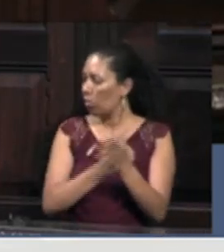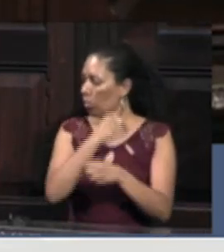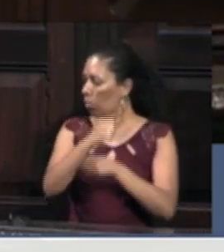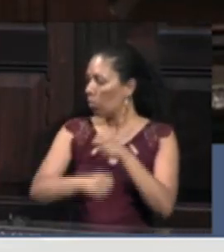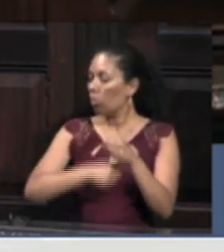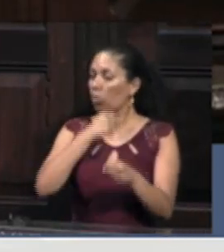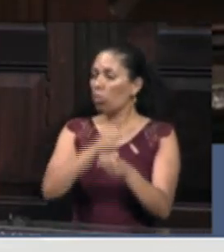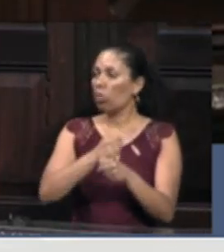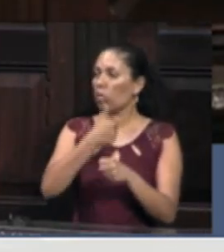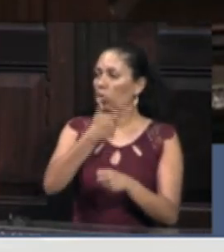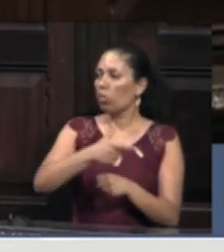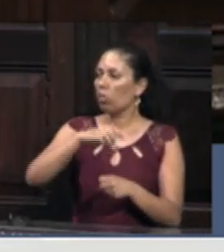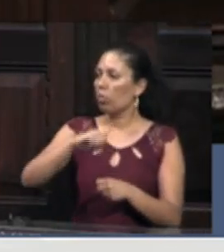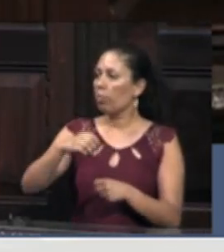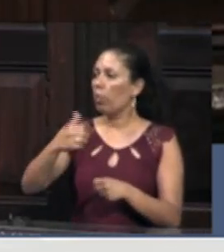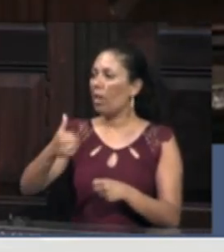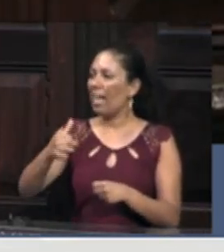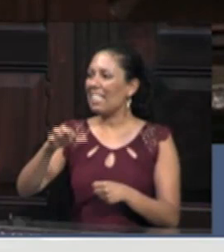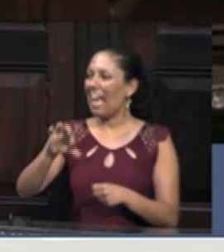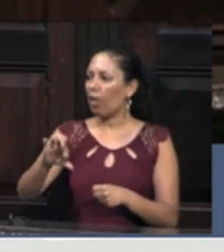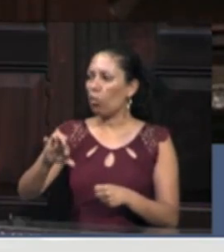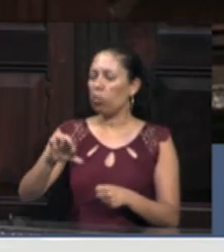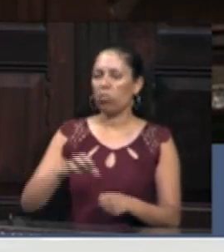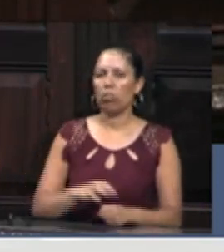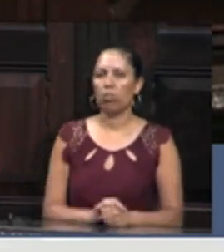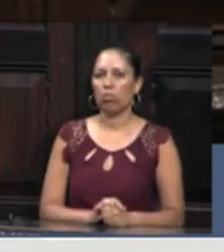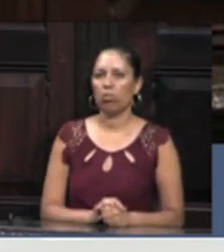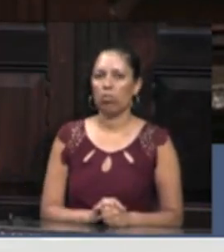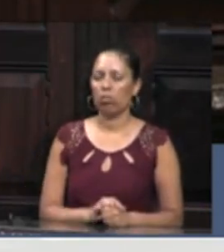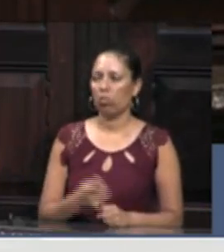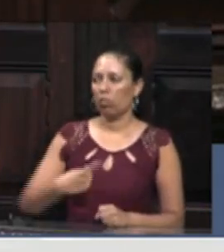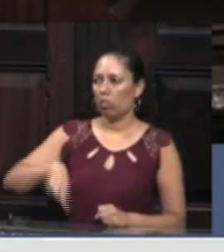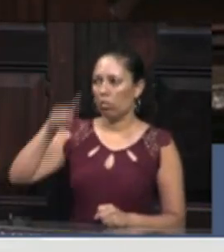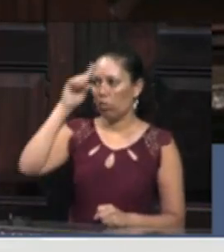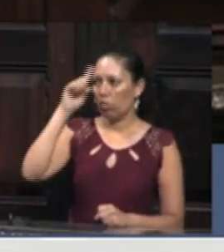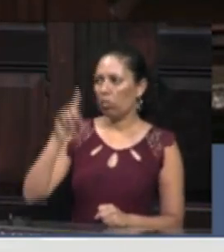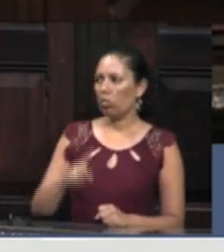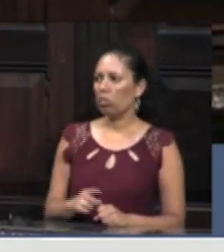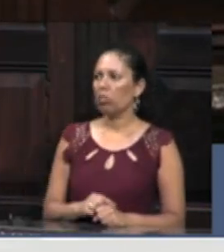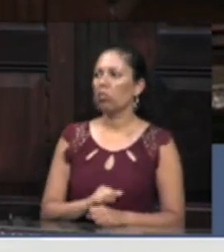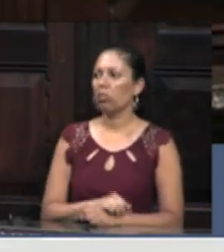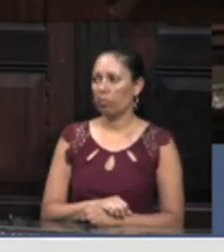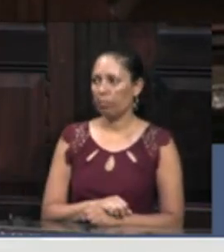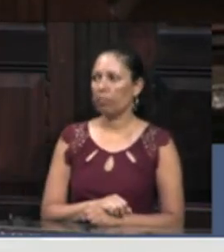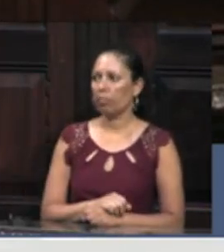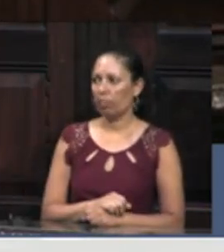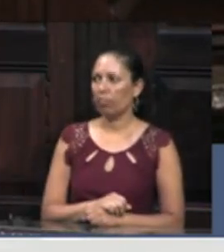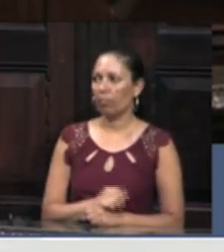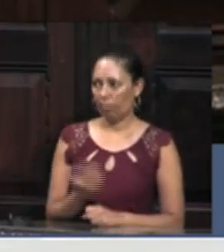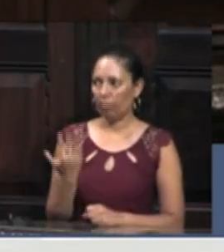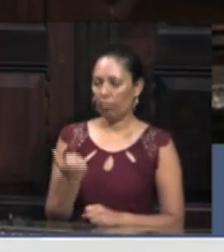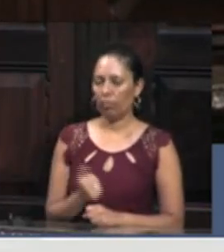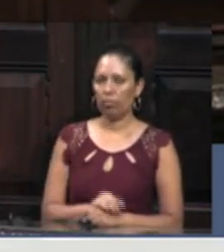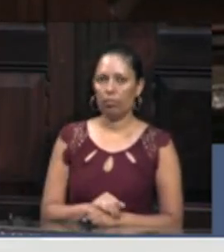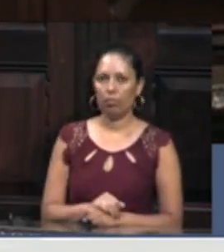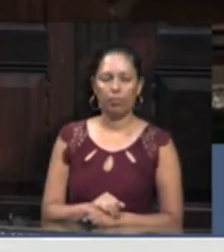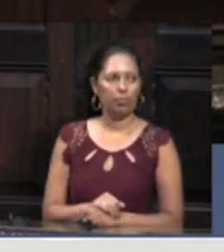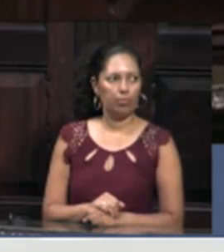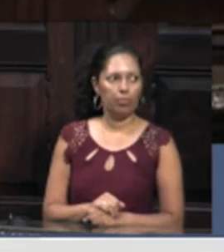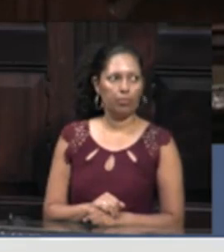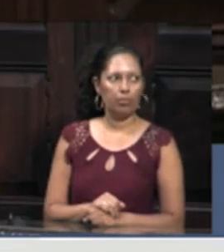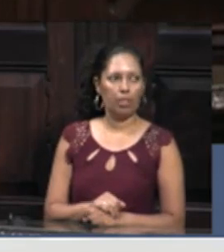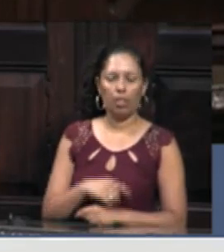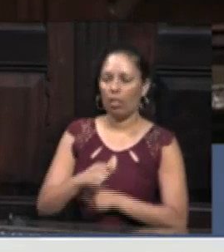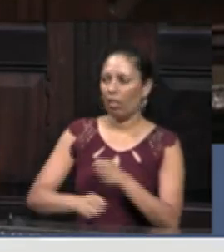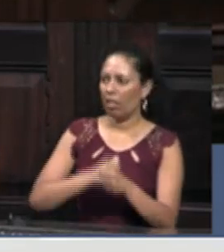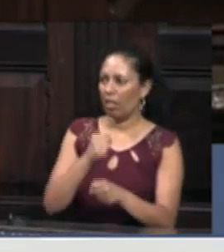Mas, felizmente, é só para o ano de 19, porque o ano que vem, o novo chefe de